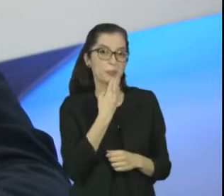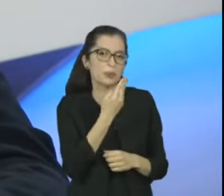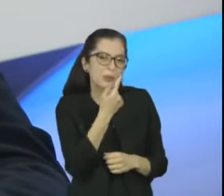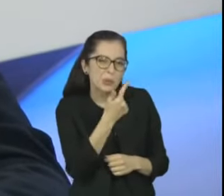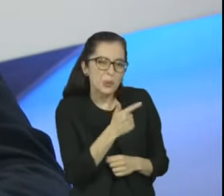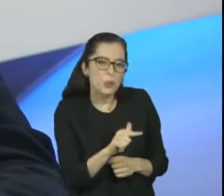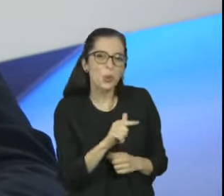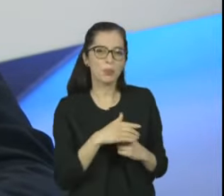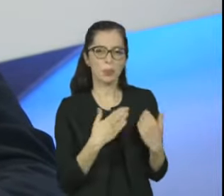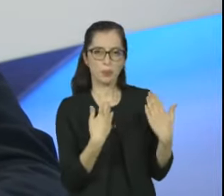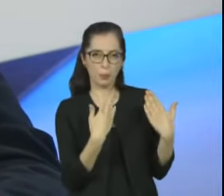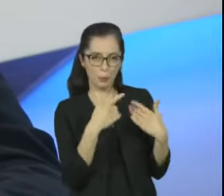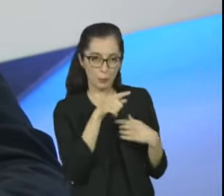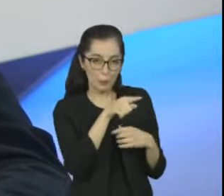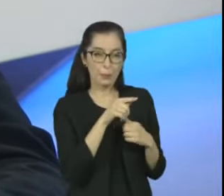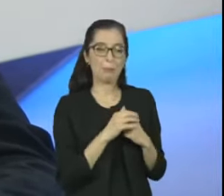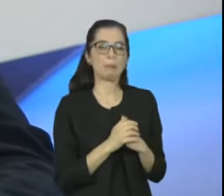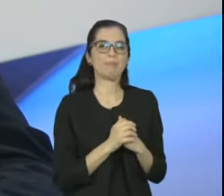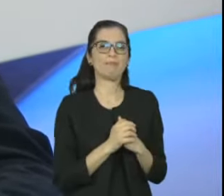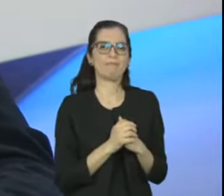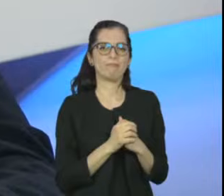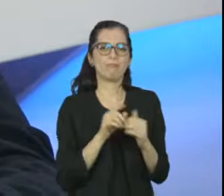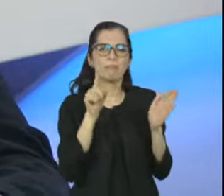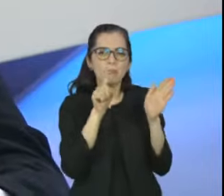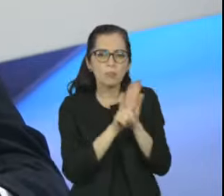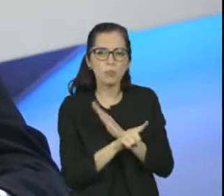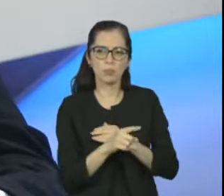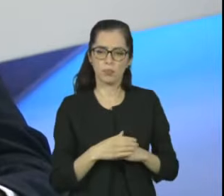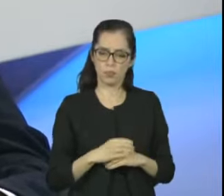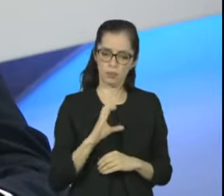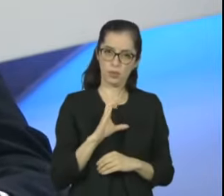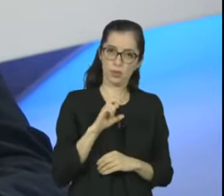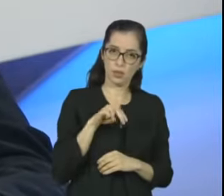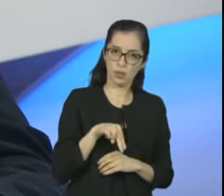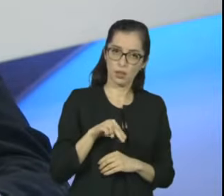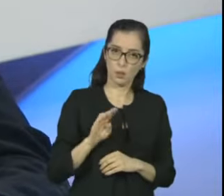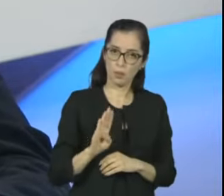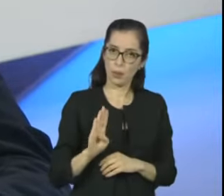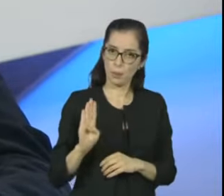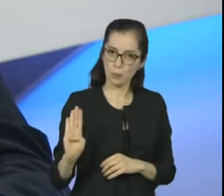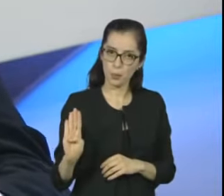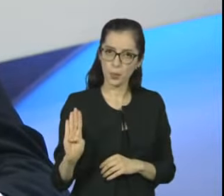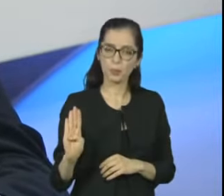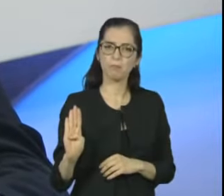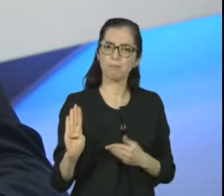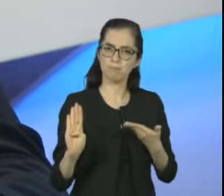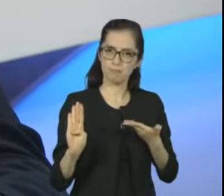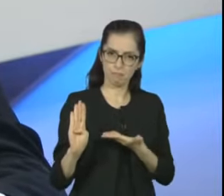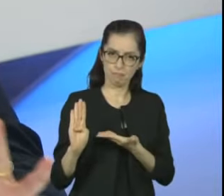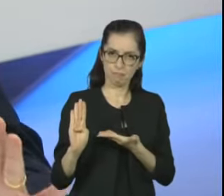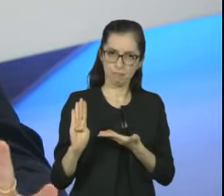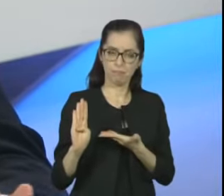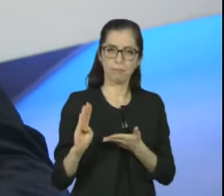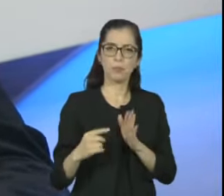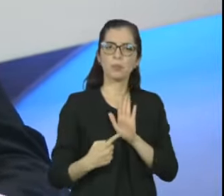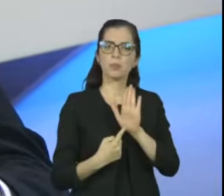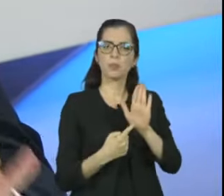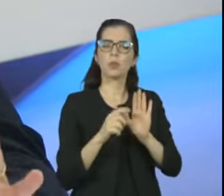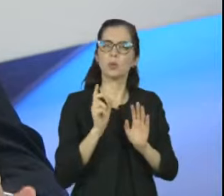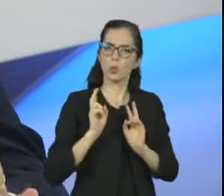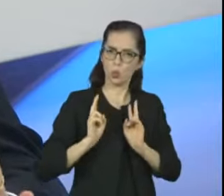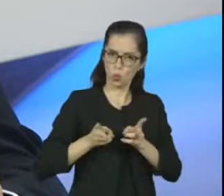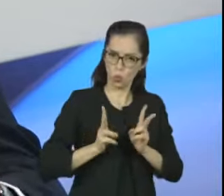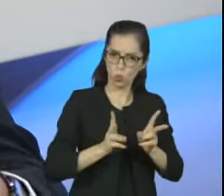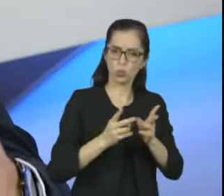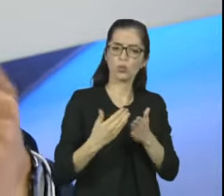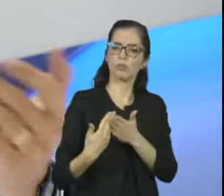saudável na pergunta que eu fiz agora pouco sobre a CNBB impressão que eu tive é como se o Senhor tivesse respondido assim olha a CNBB continua fazendo